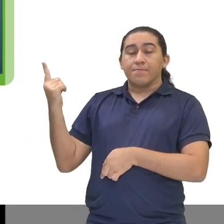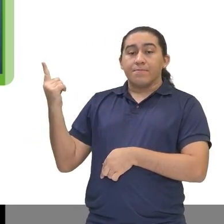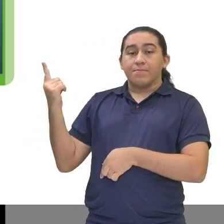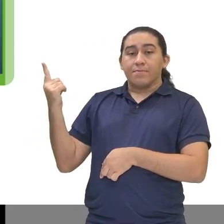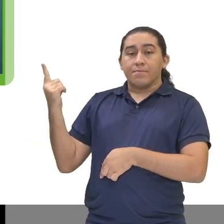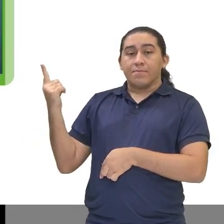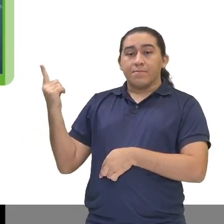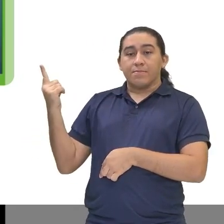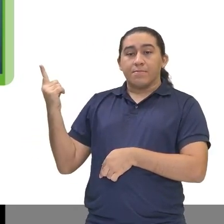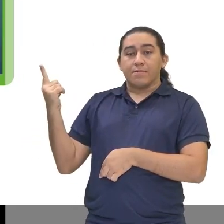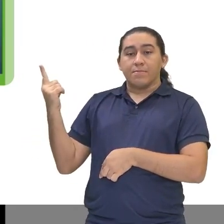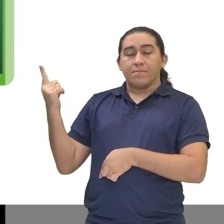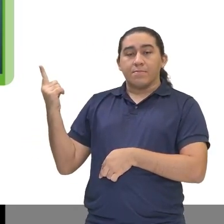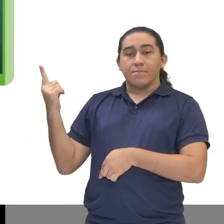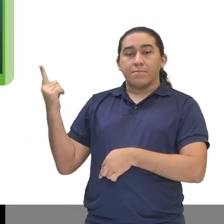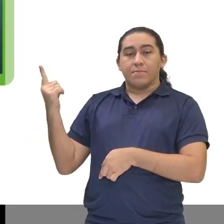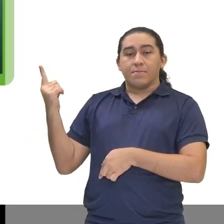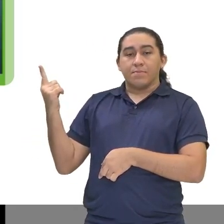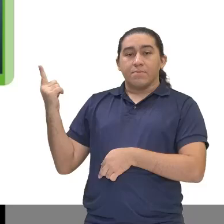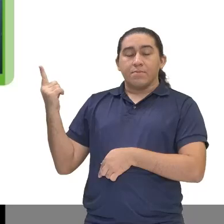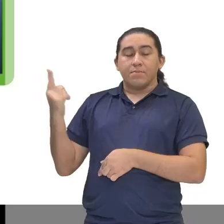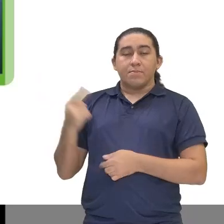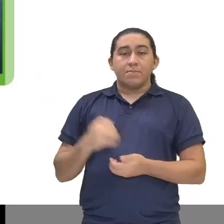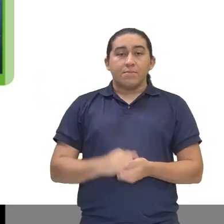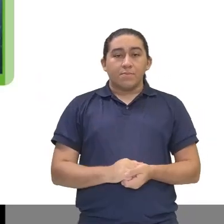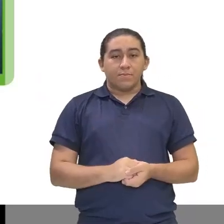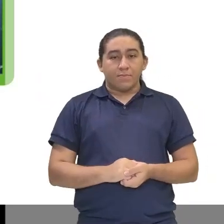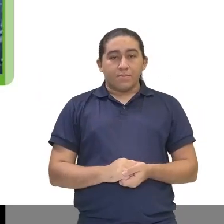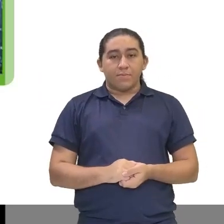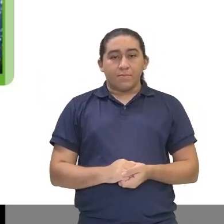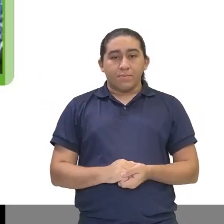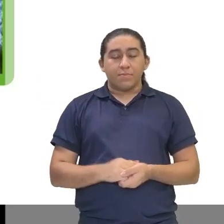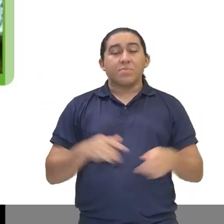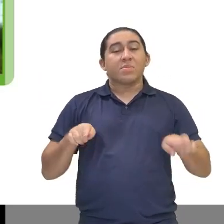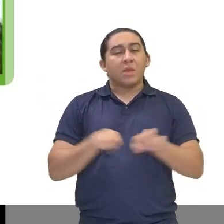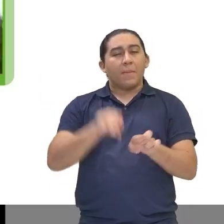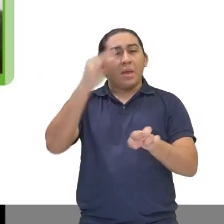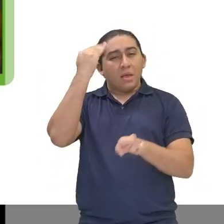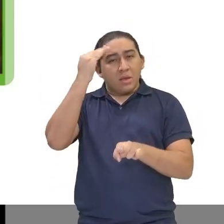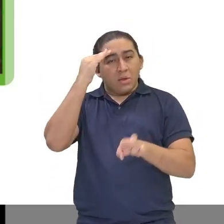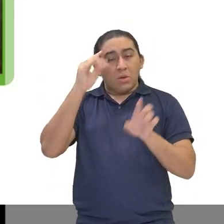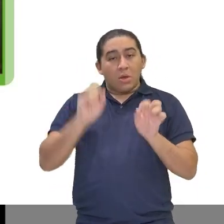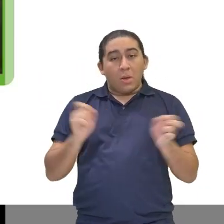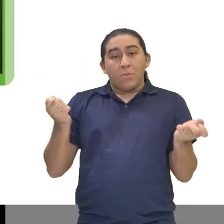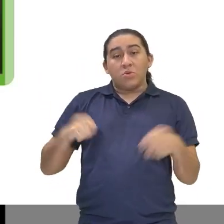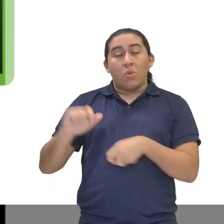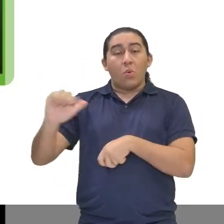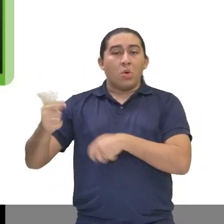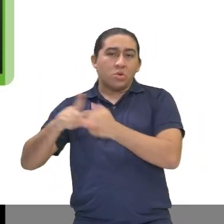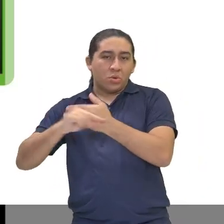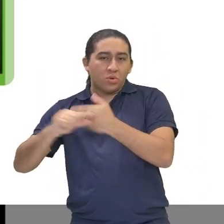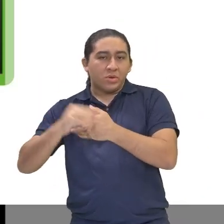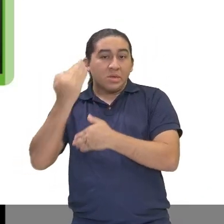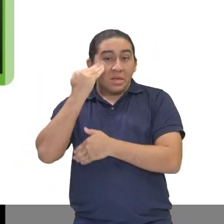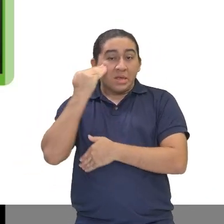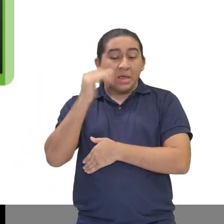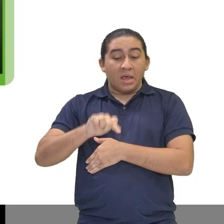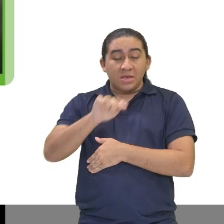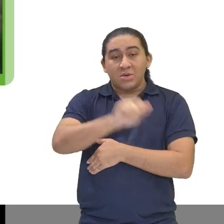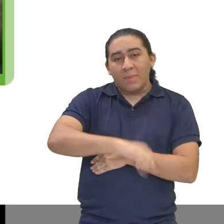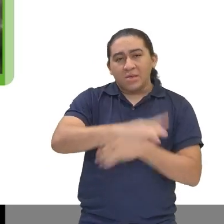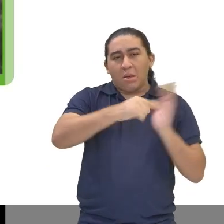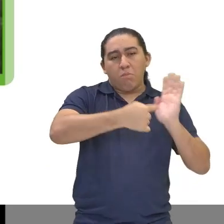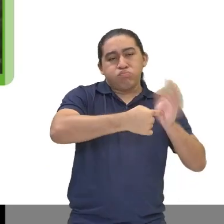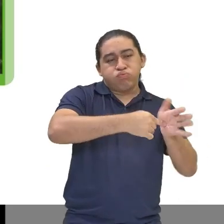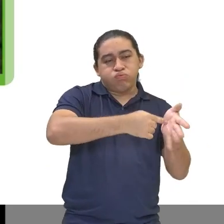e a de Jatobá de 5 bilhões de reais. Conforme ressalta Márcio Zimmermann, ao contrário das hidrelétricas convencionais que